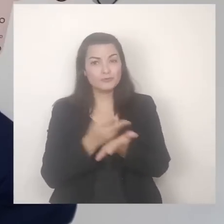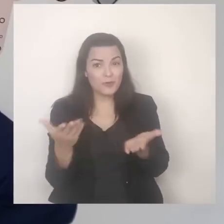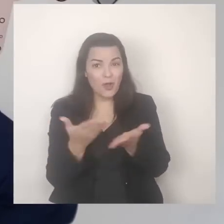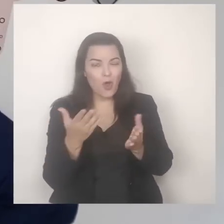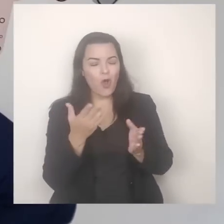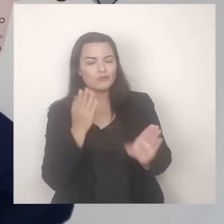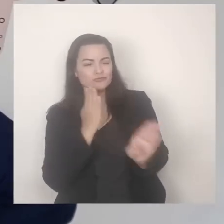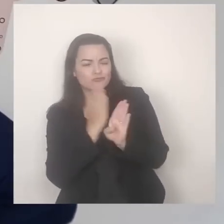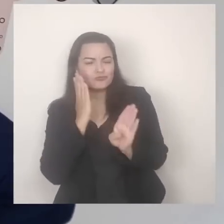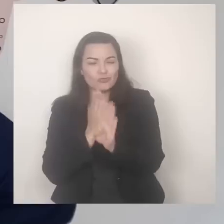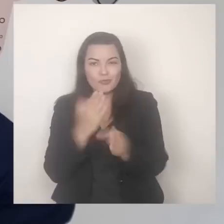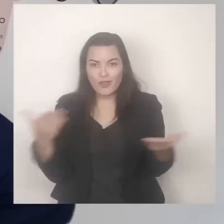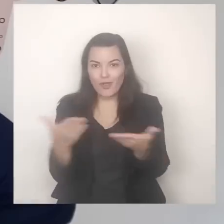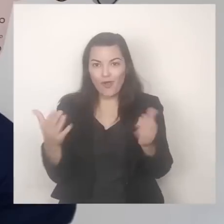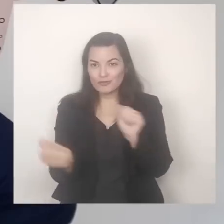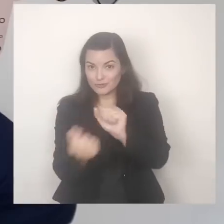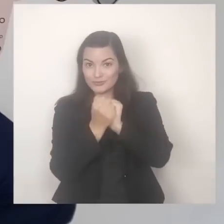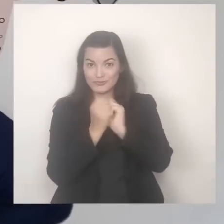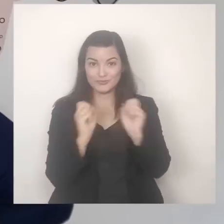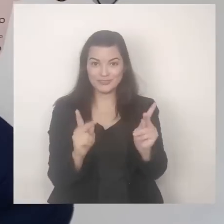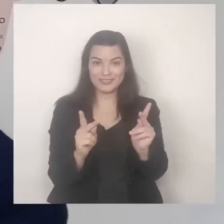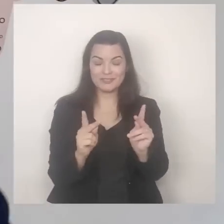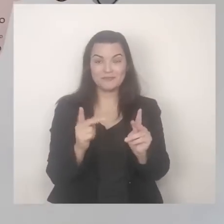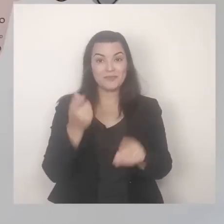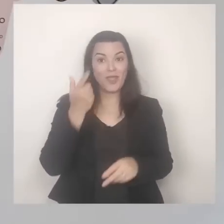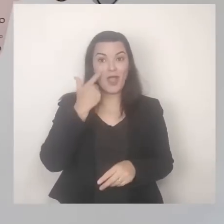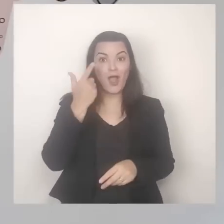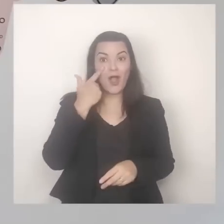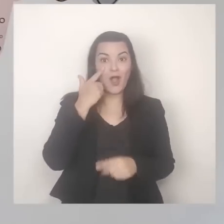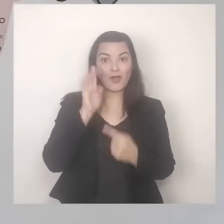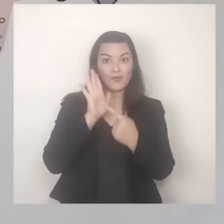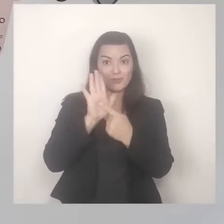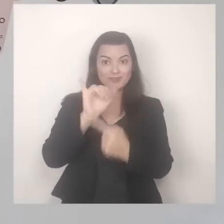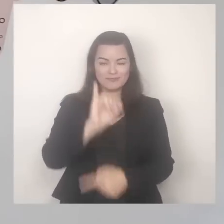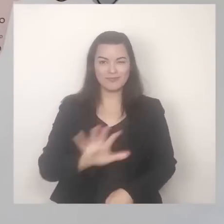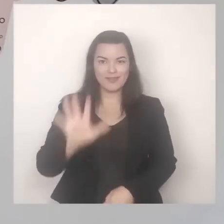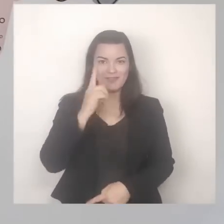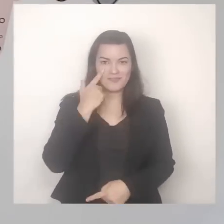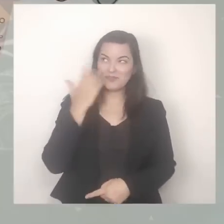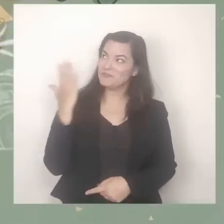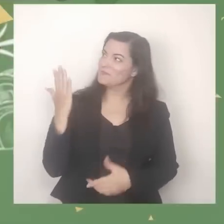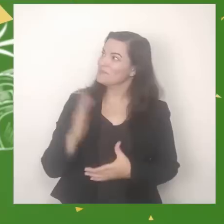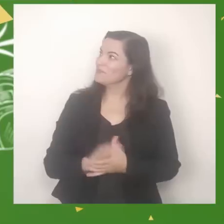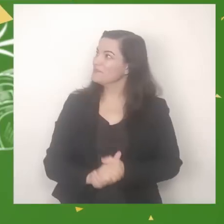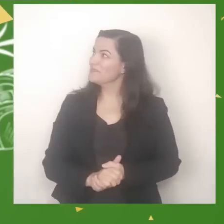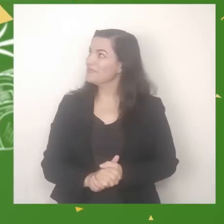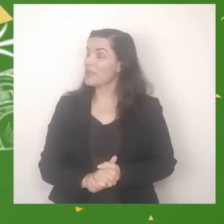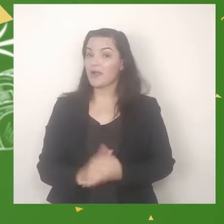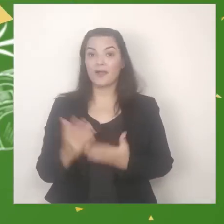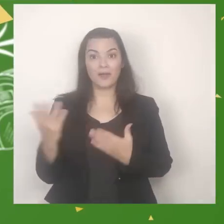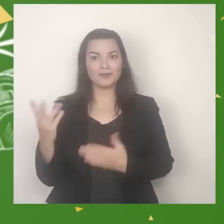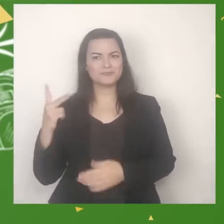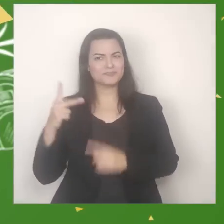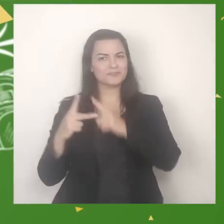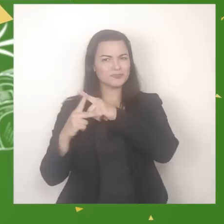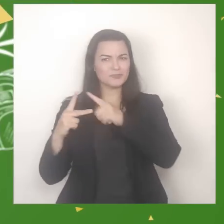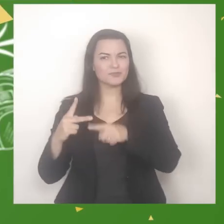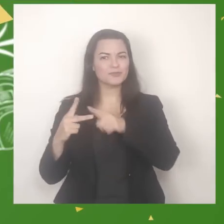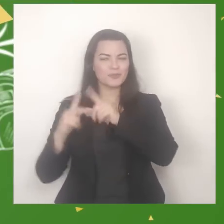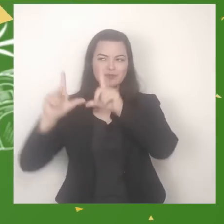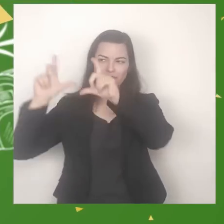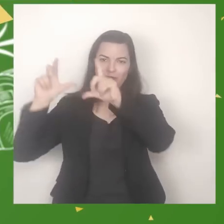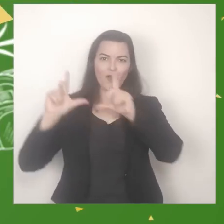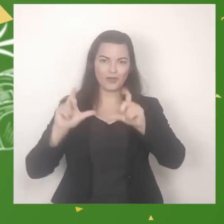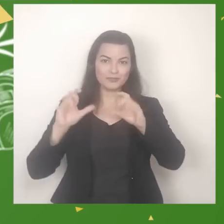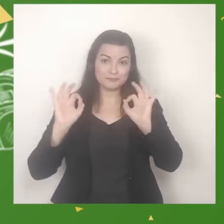coisas sobre isso juntinhos hoje. Observem essa imagem que a Pro vai te mostrar. Então, olha só, observando essas